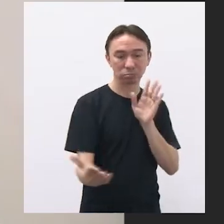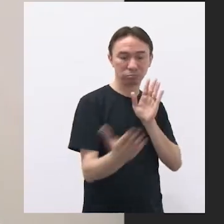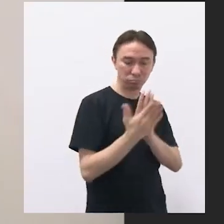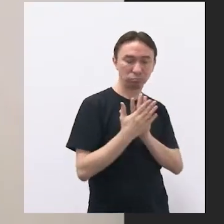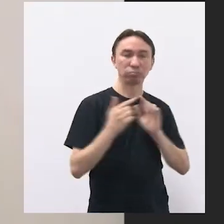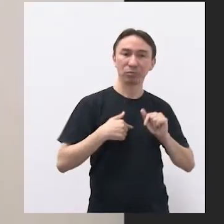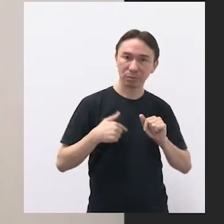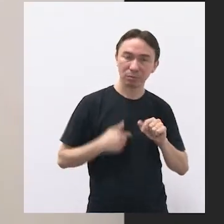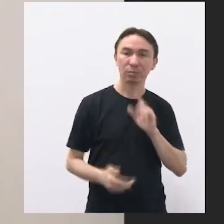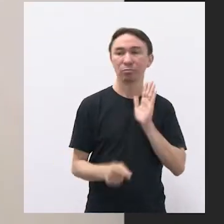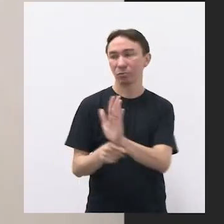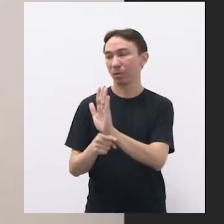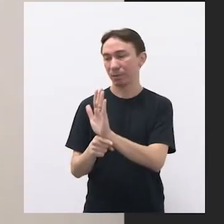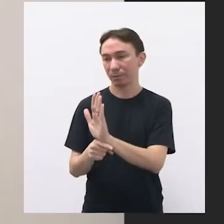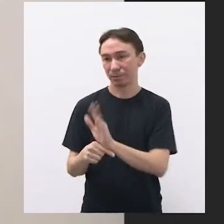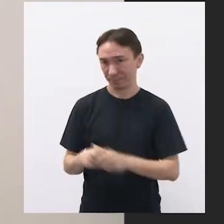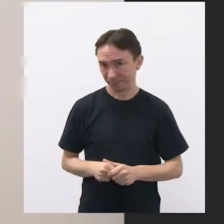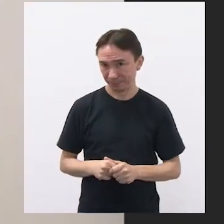Mário.